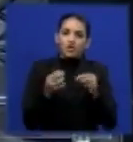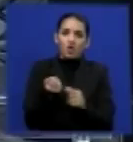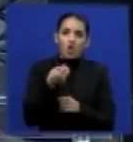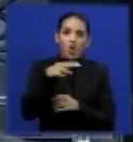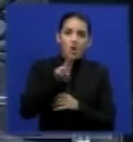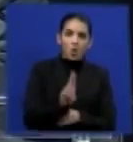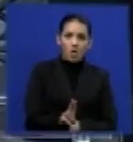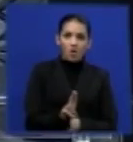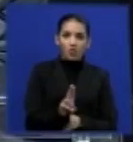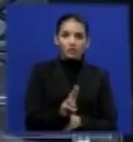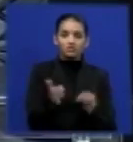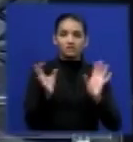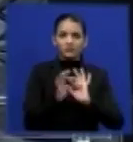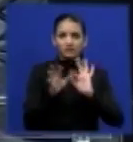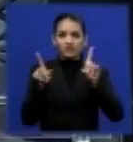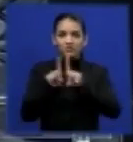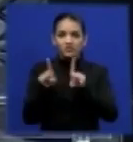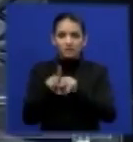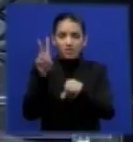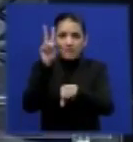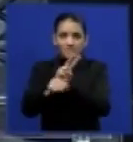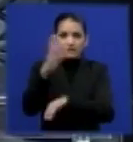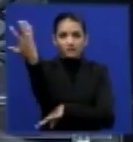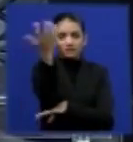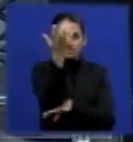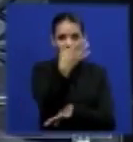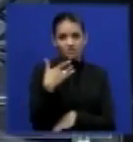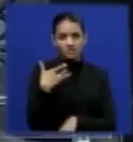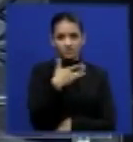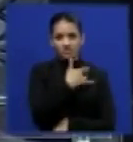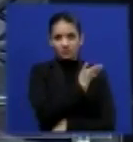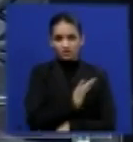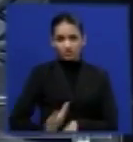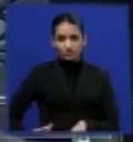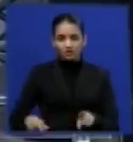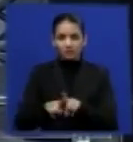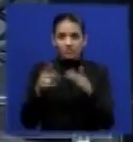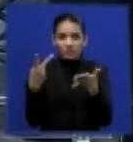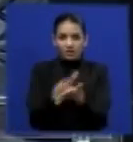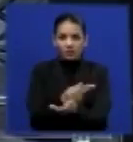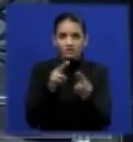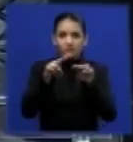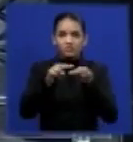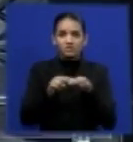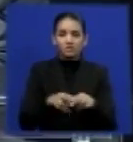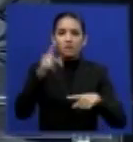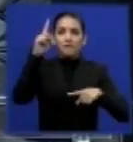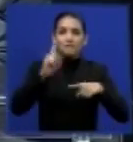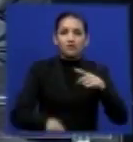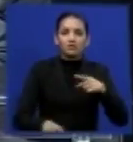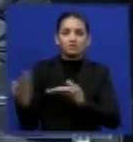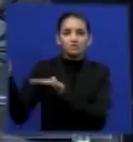política pública de proteção do meio ambiente e da Saúde promovida pela proibição de importação de pneus